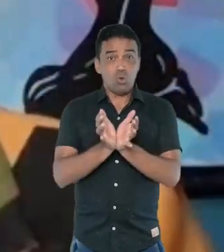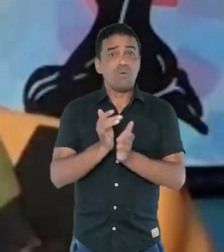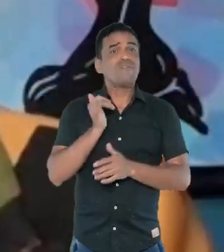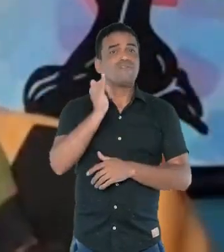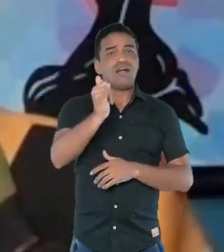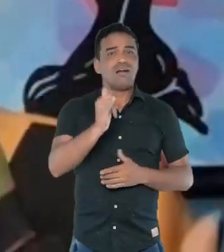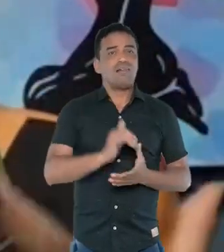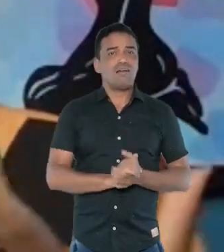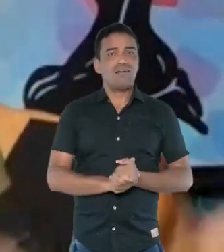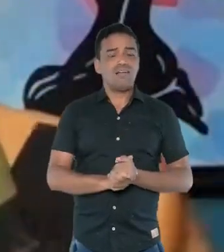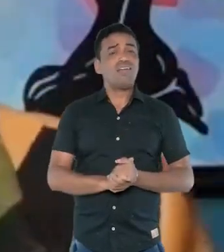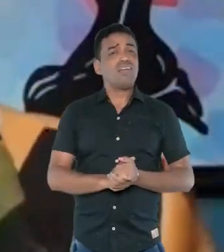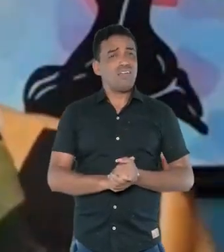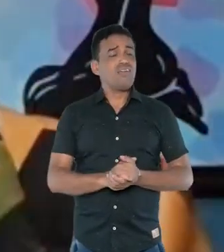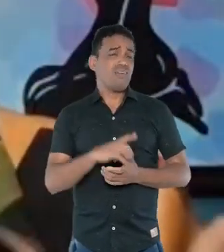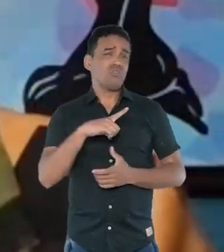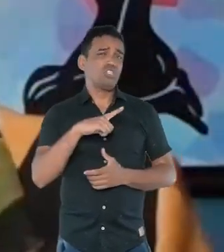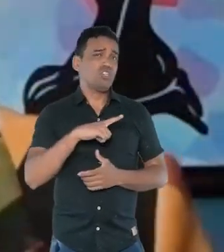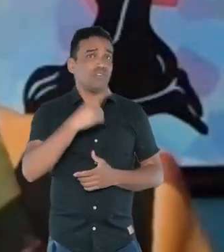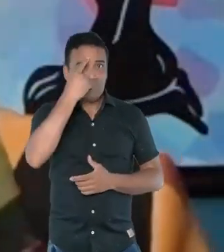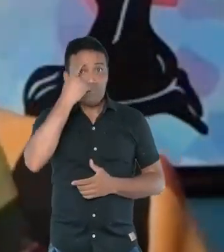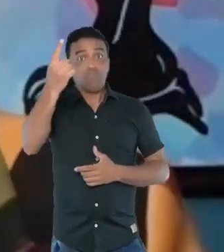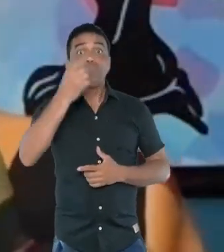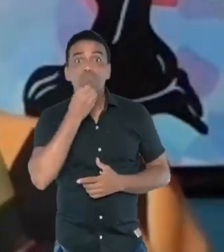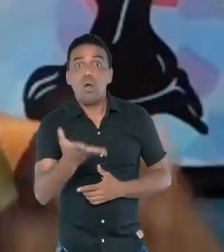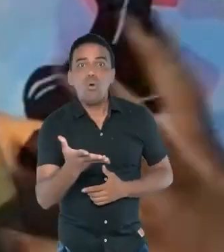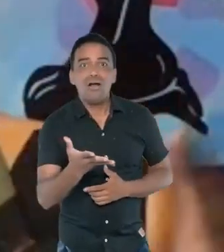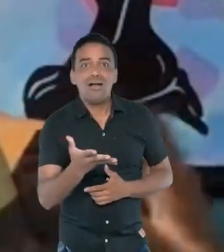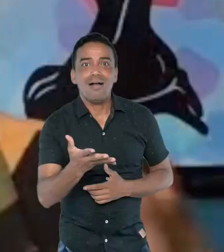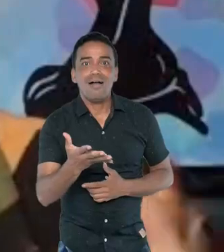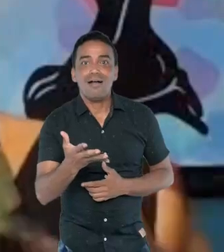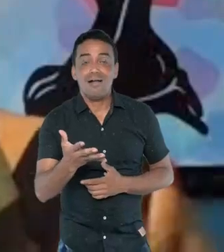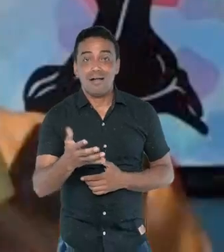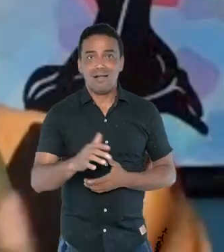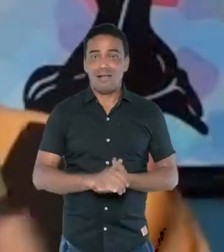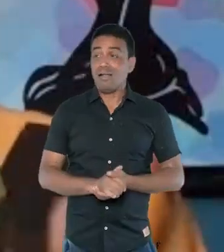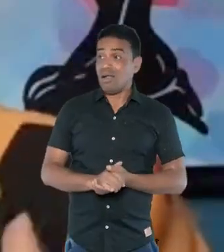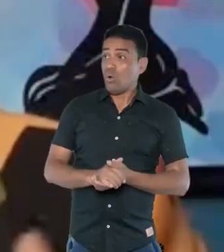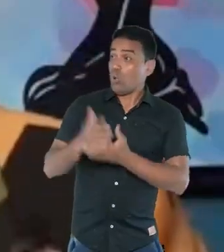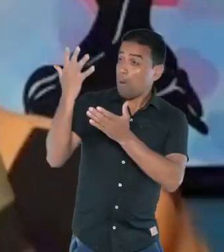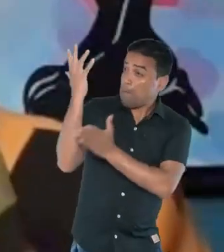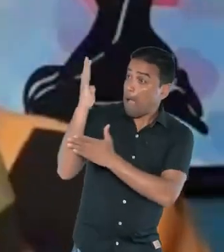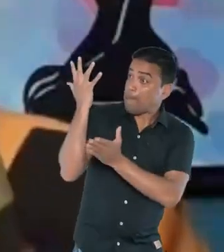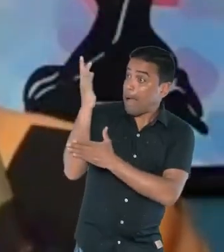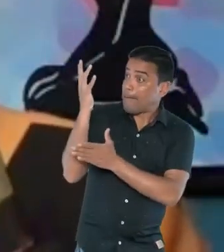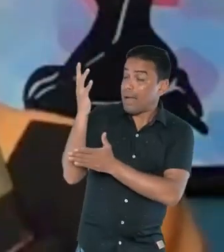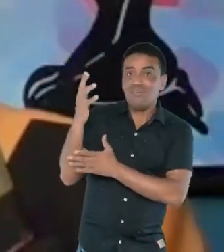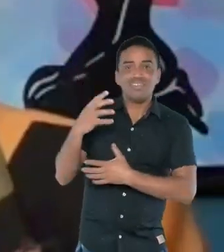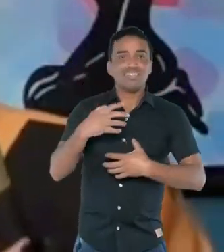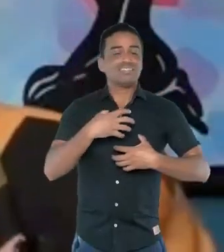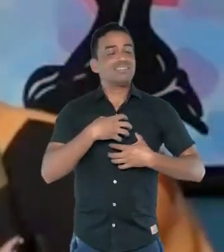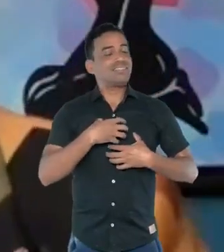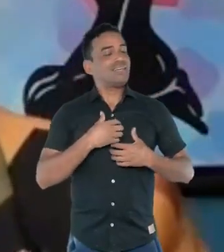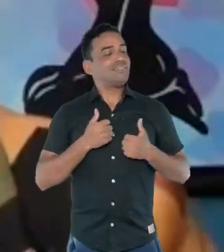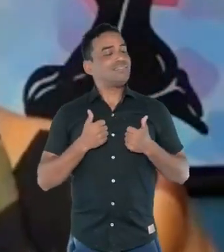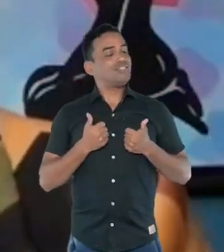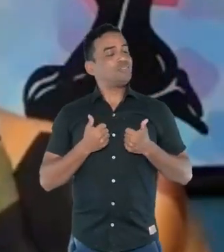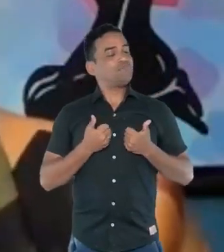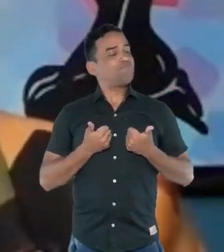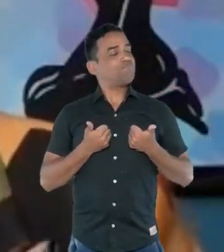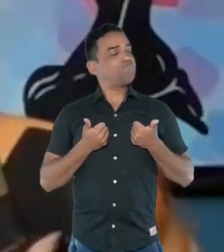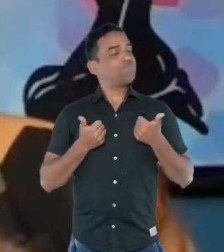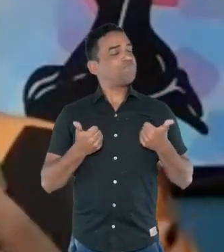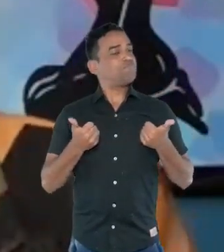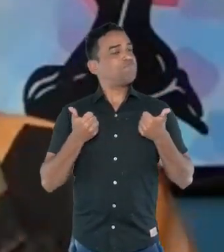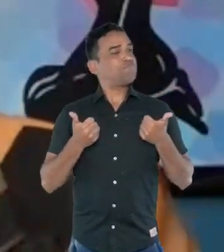grupo inteiro e fala, eu tive uma boa ideia, e quando esse grupo rapidamente te aplaude, você se sente bem, né?